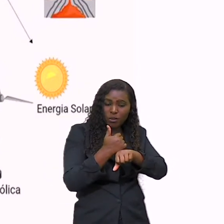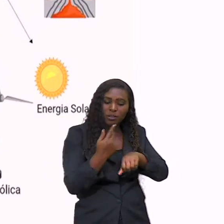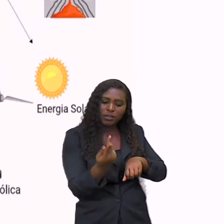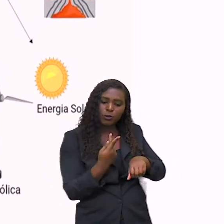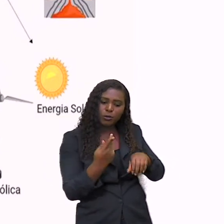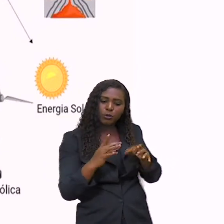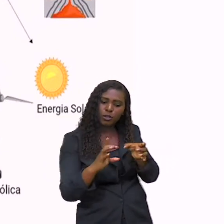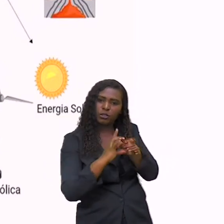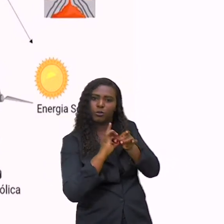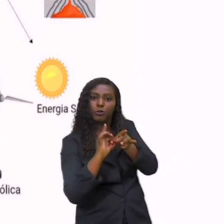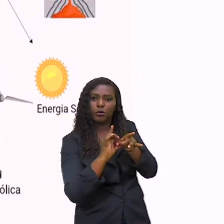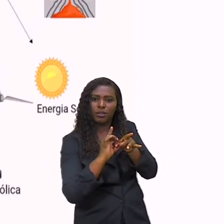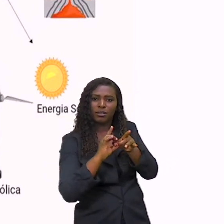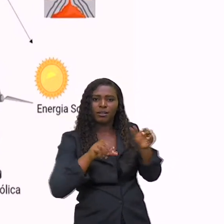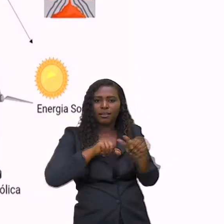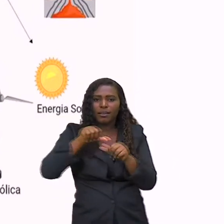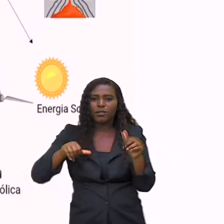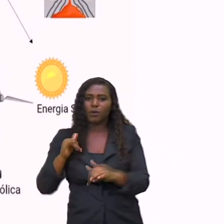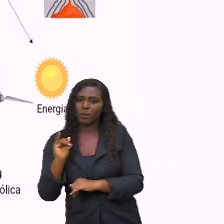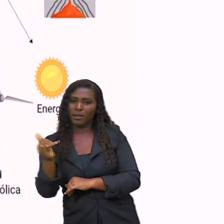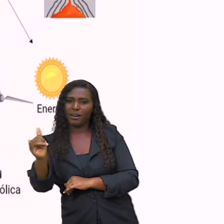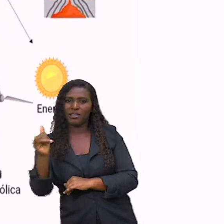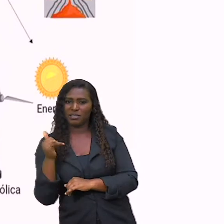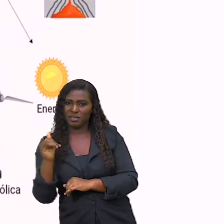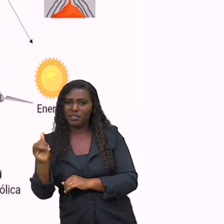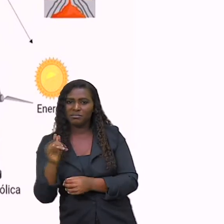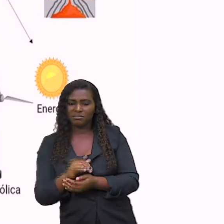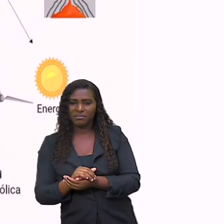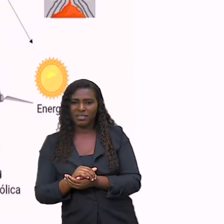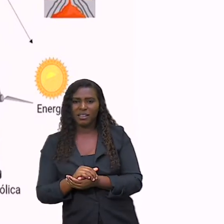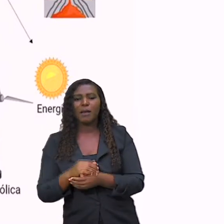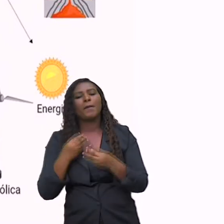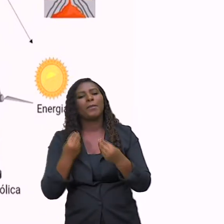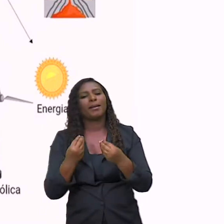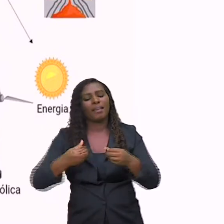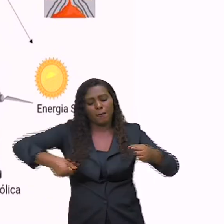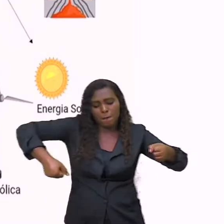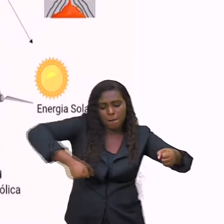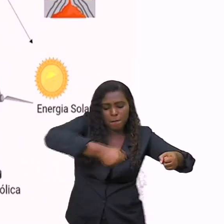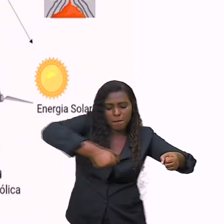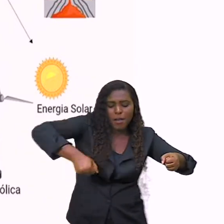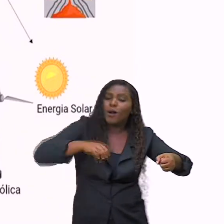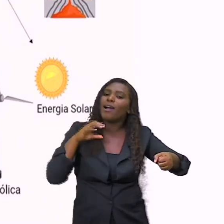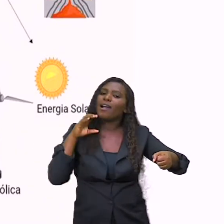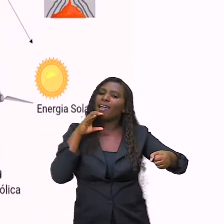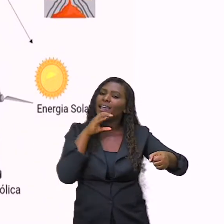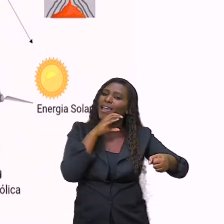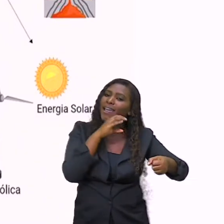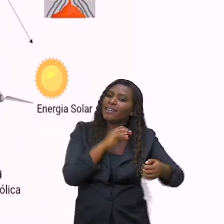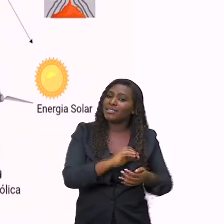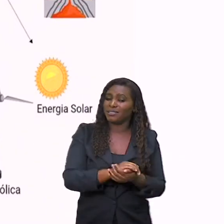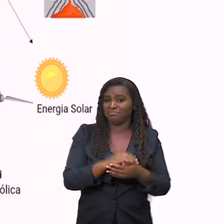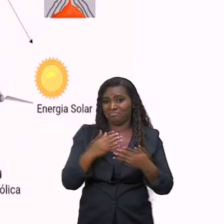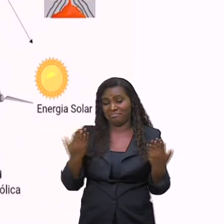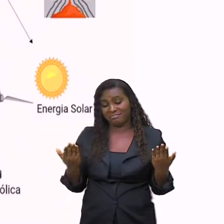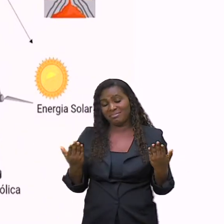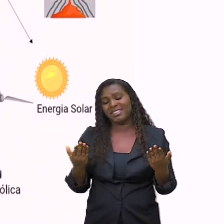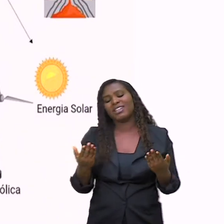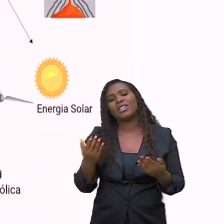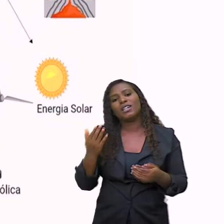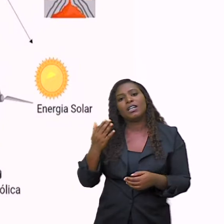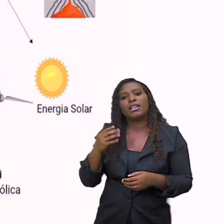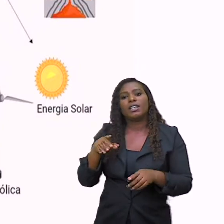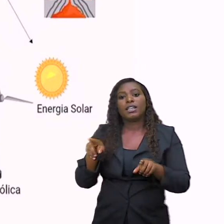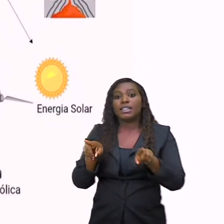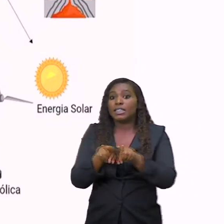pode ser entendida como a soma das energias cinética e energia potencial dos átomos